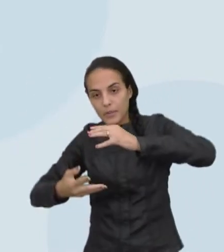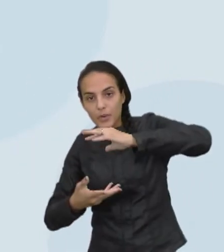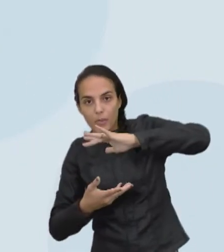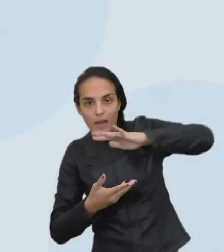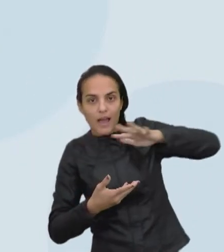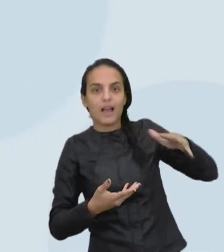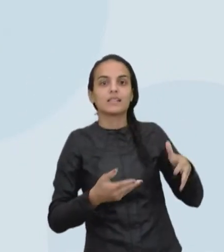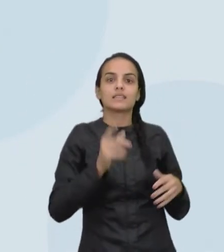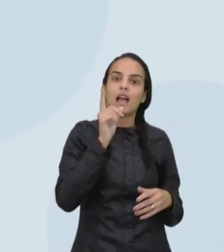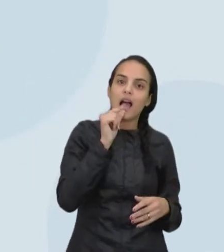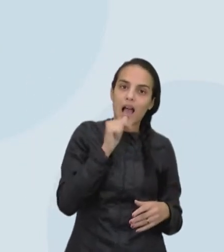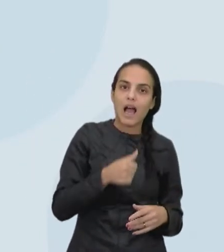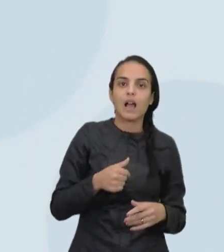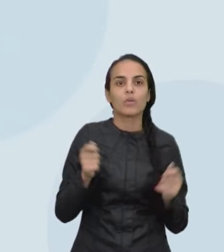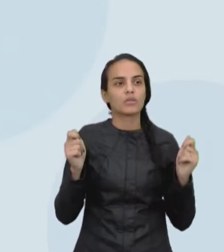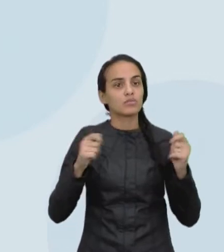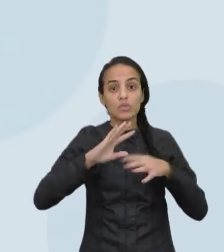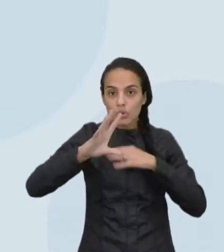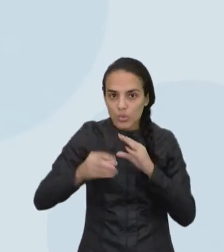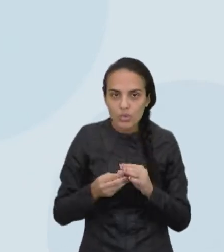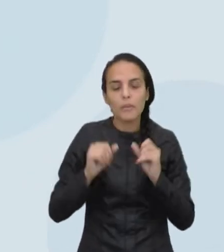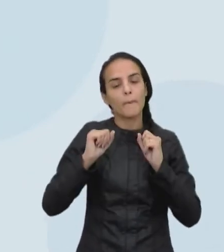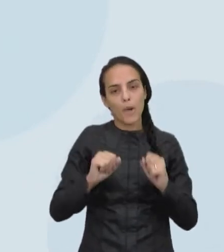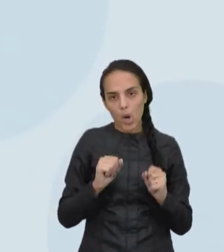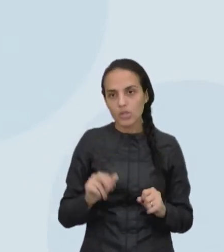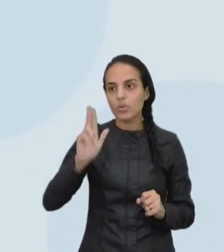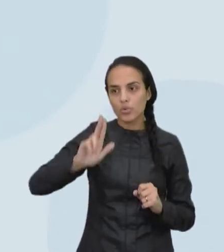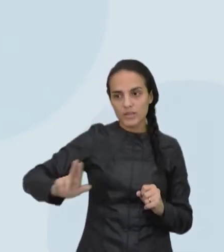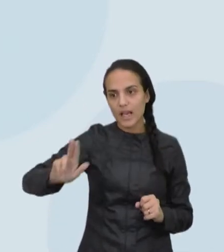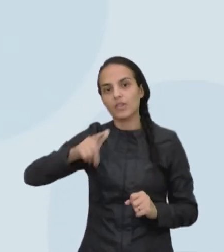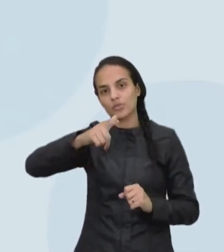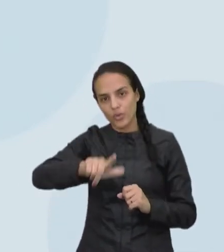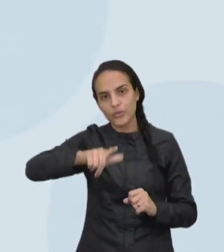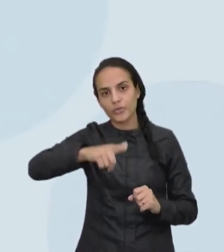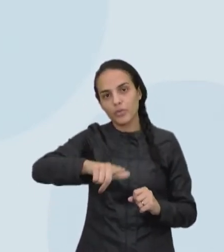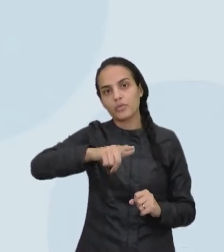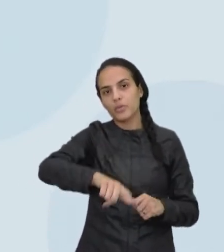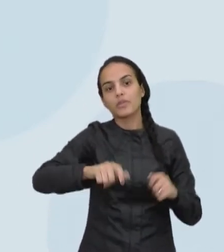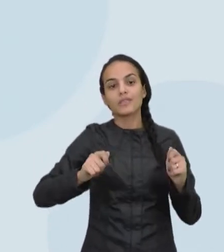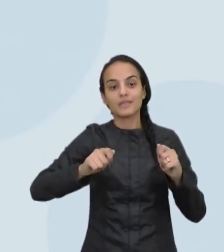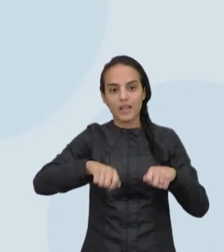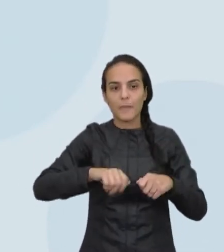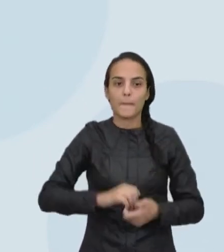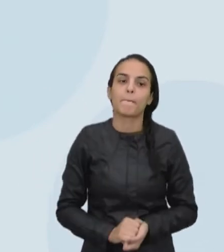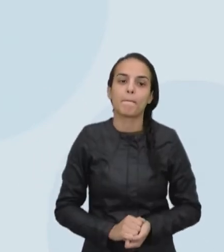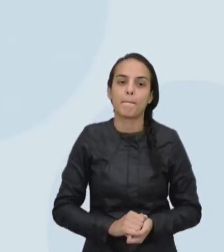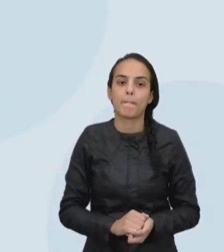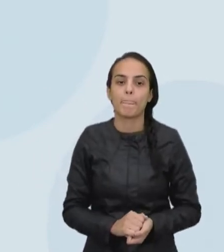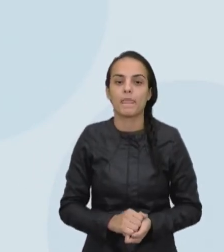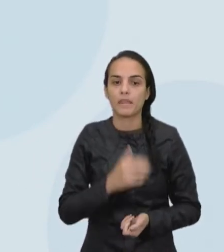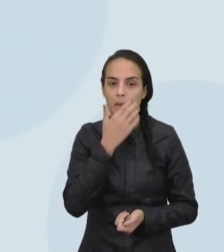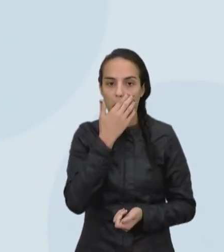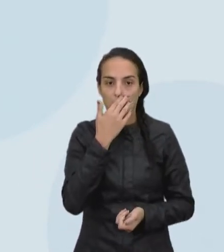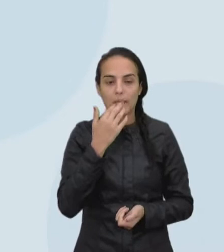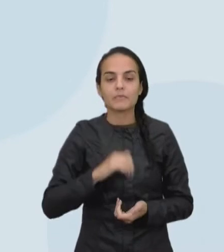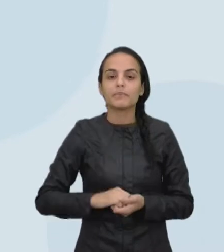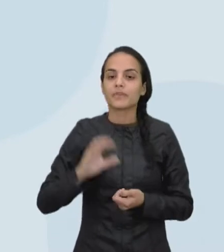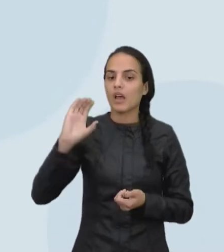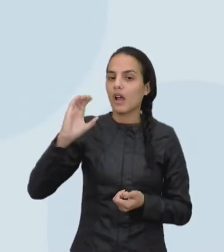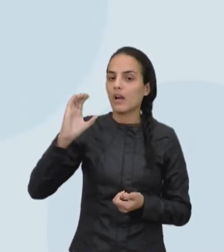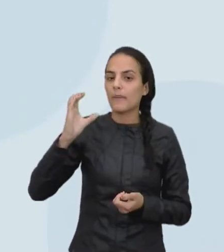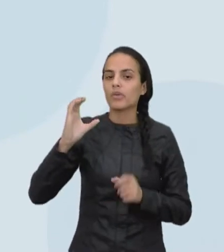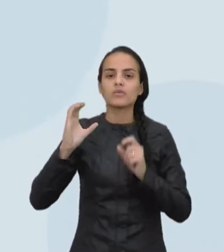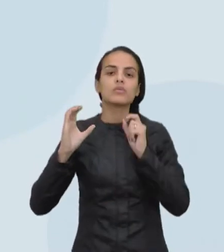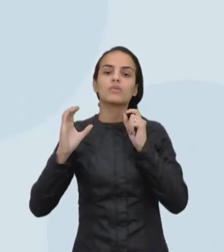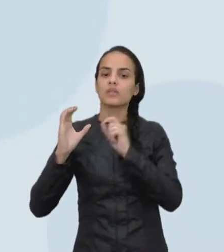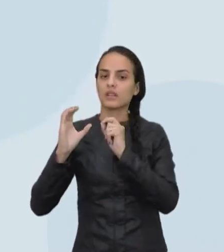são recursos renováveis, pode-se usar, então, mais de uma vez. Não emite dióxido de carbono. O que é o dióxido de